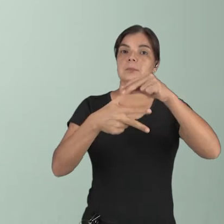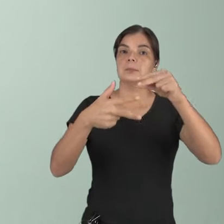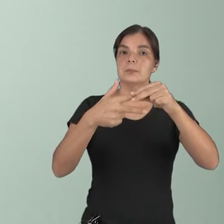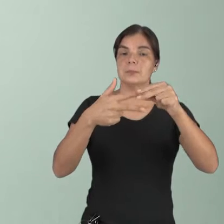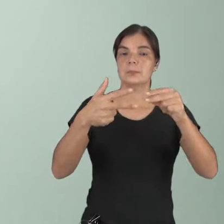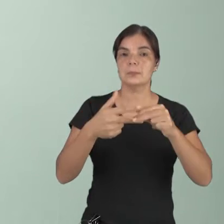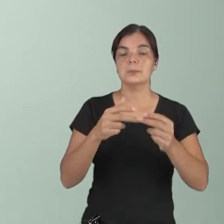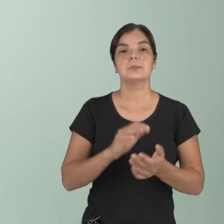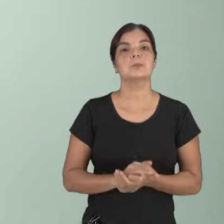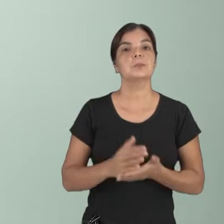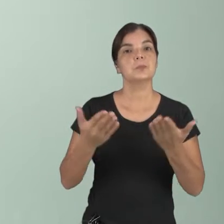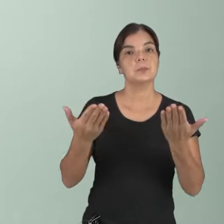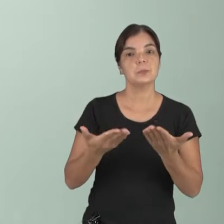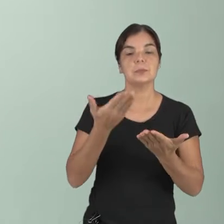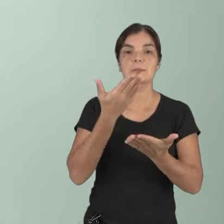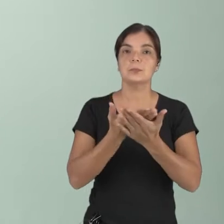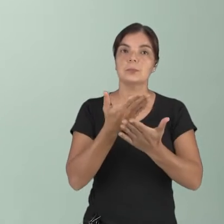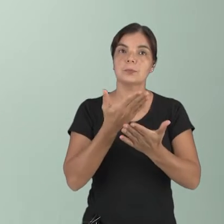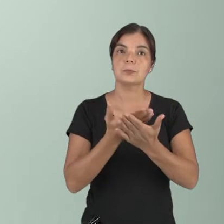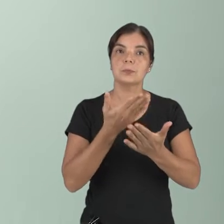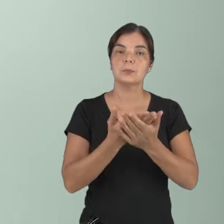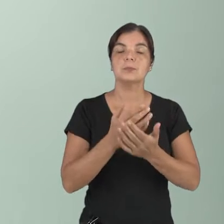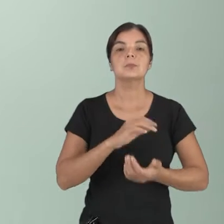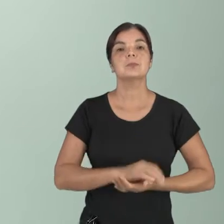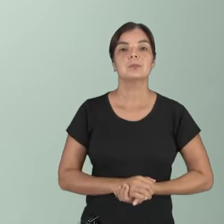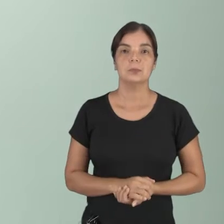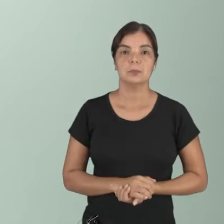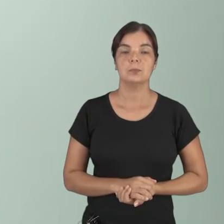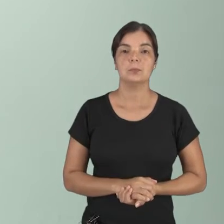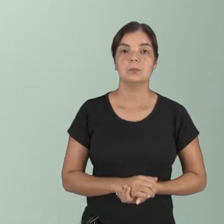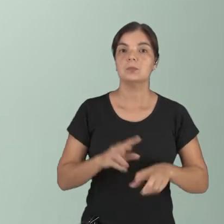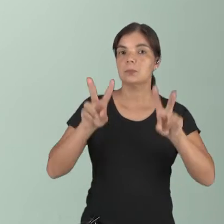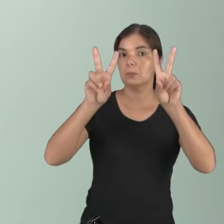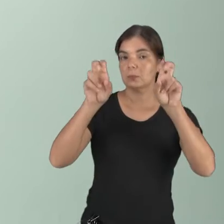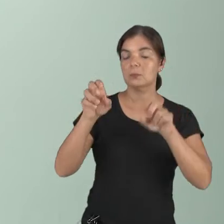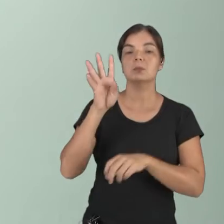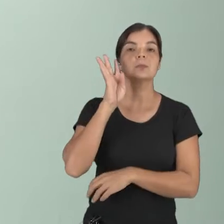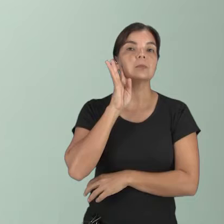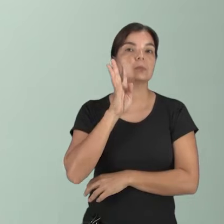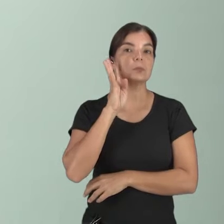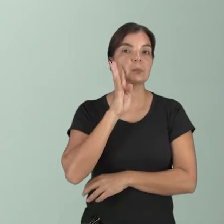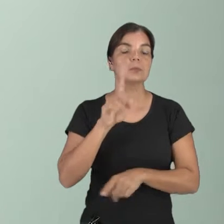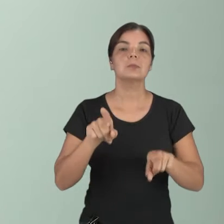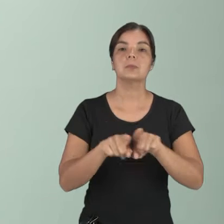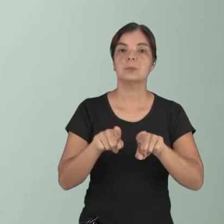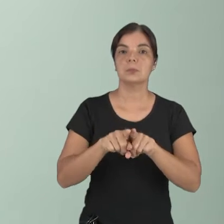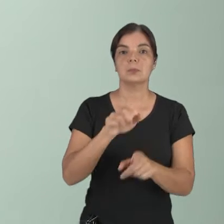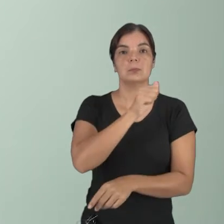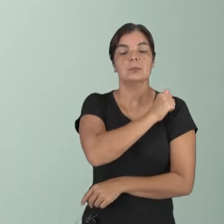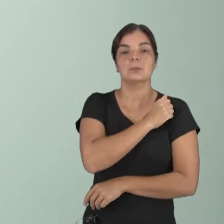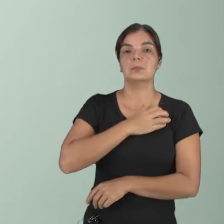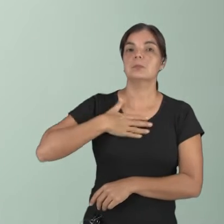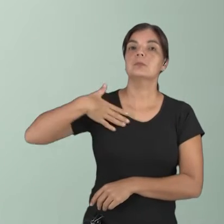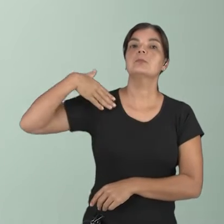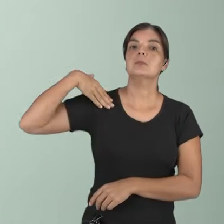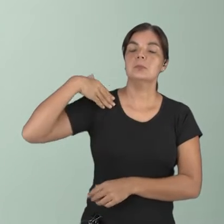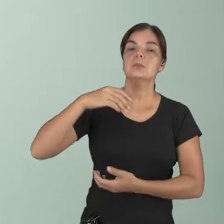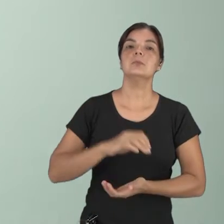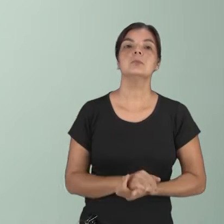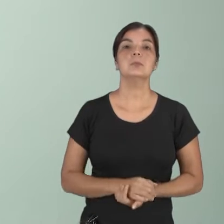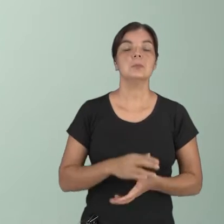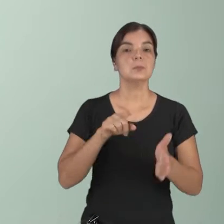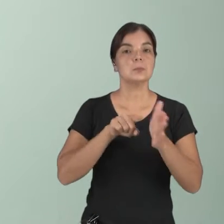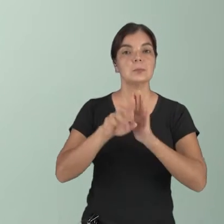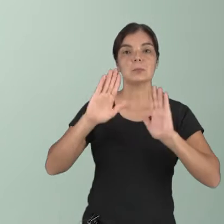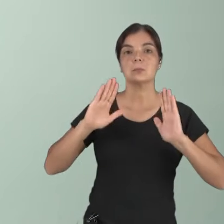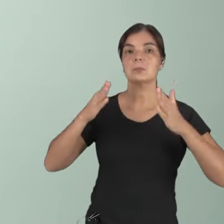Enem e hoje vamos estar trabalhando com uma temática bem interessante que é o Aristóteles e questões que